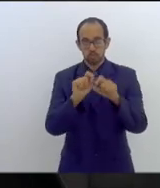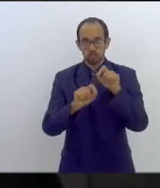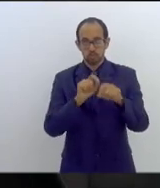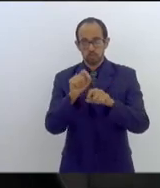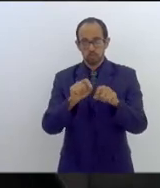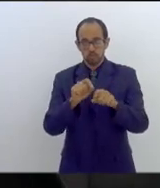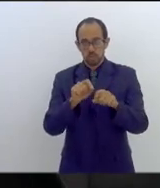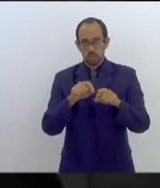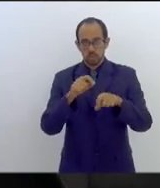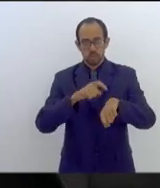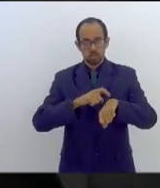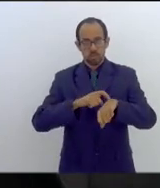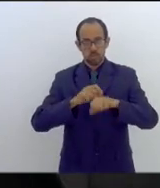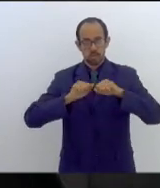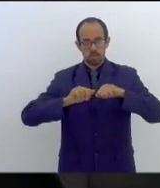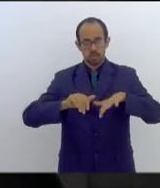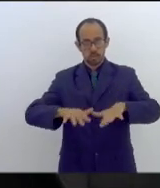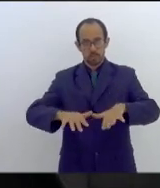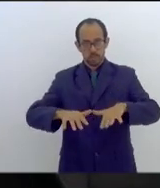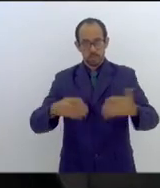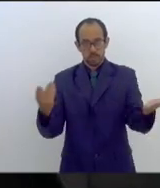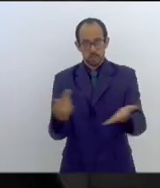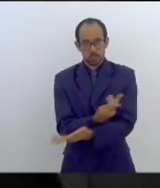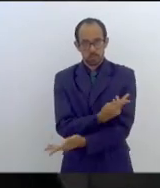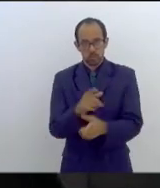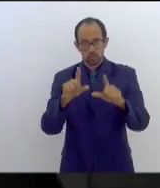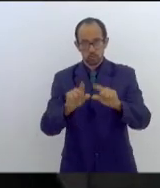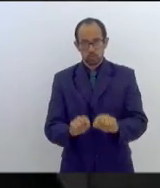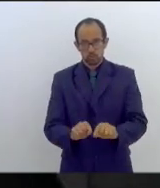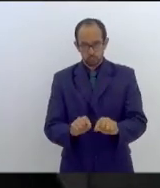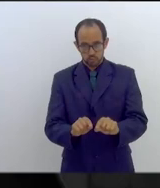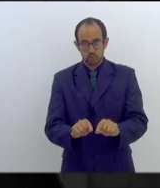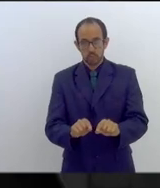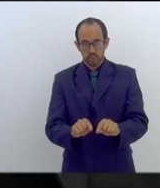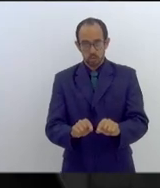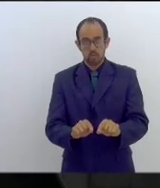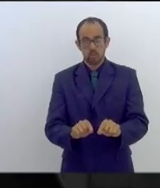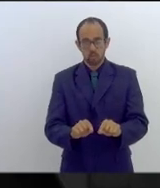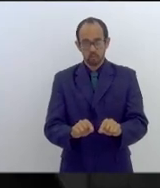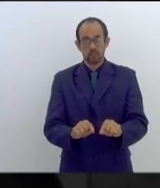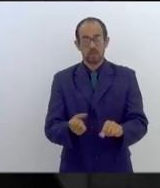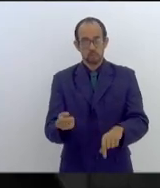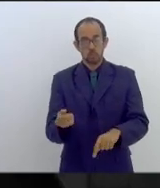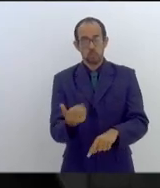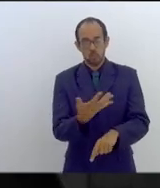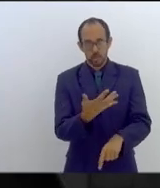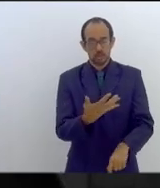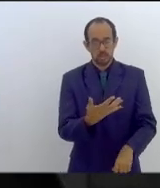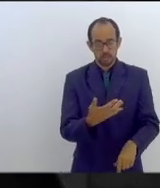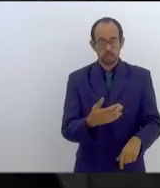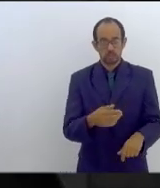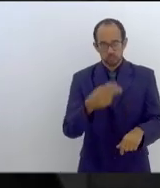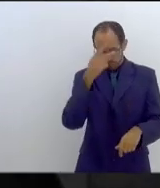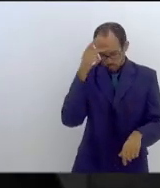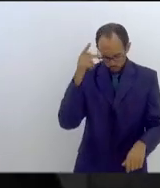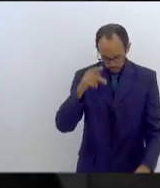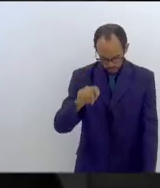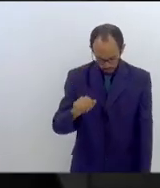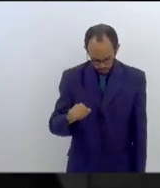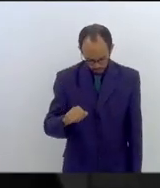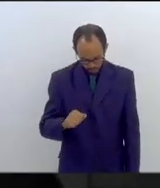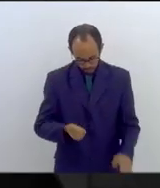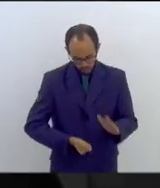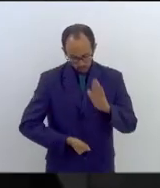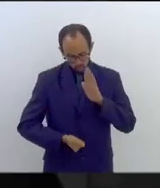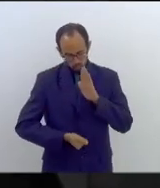no transcurso da pandemia, quando houve diminuição sensível do número de passageiros, né? São dezenas